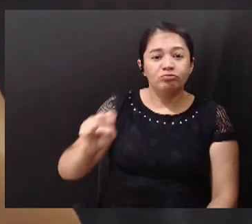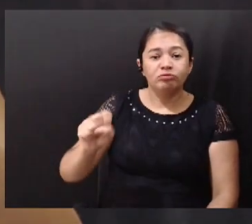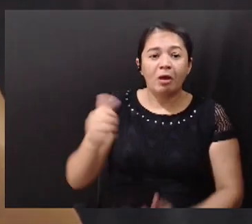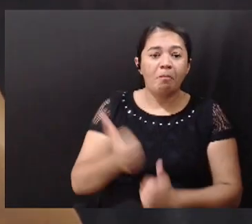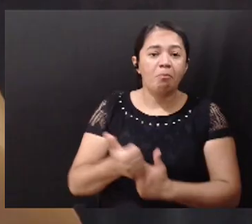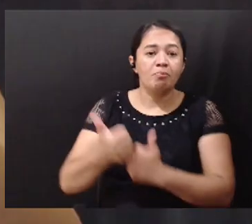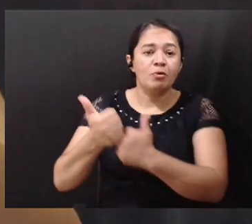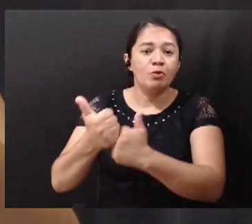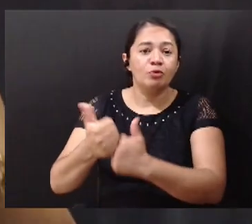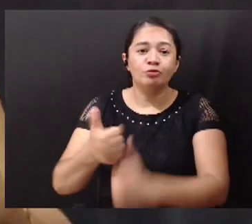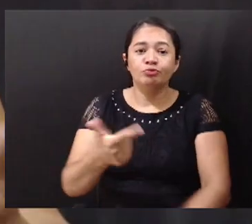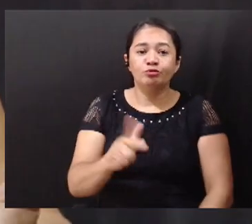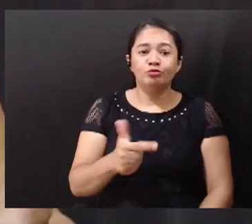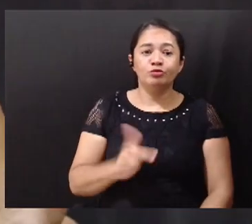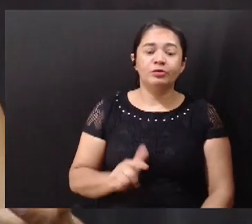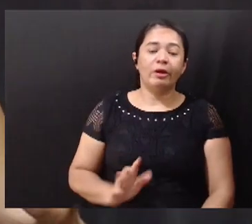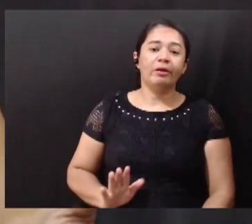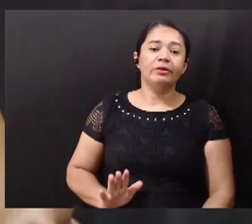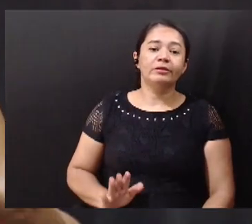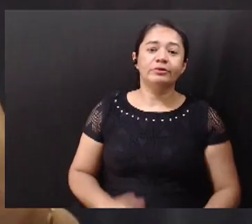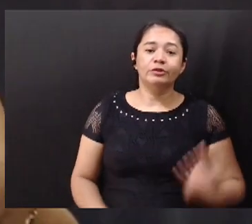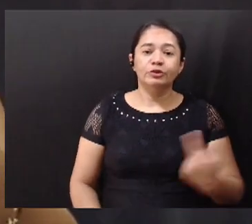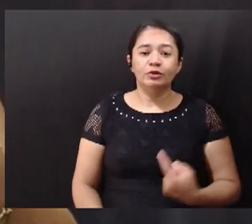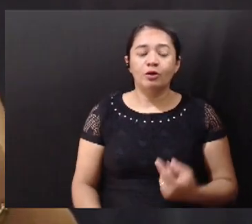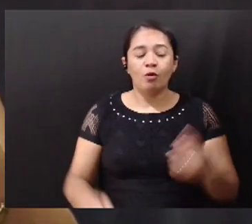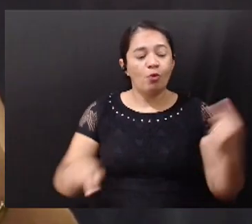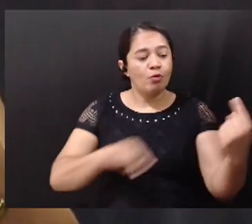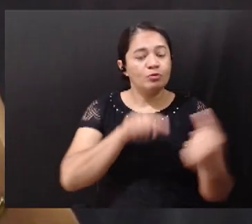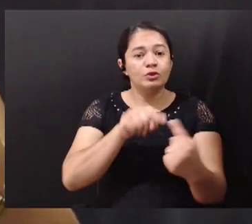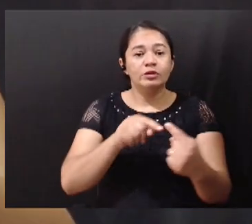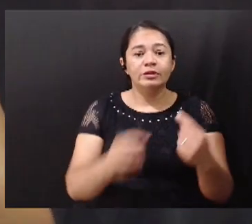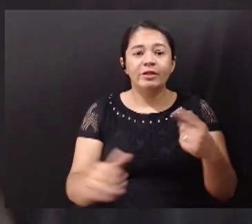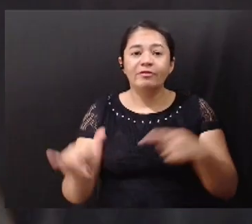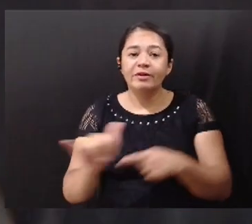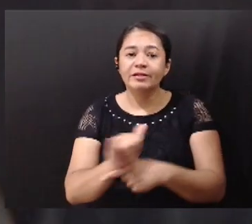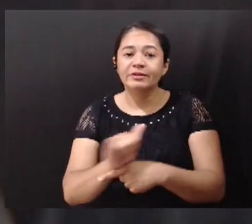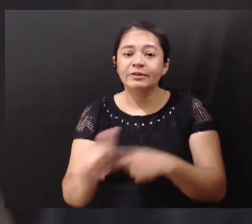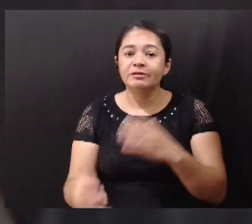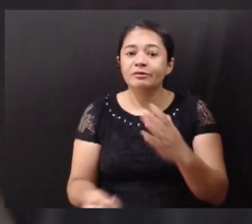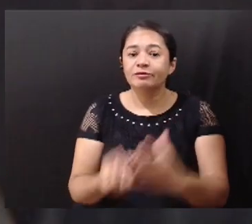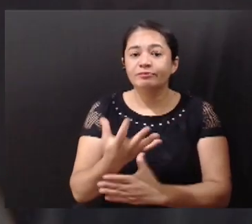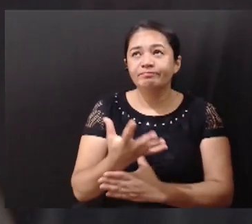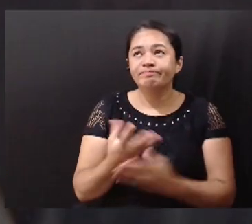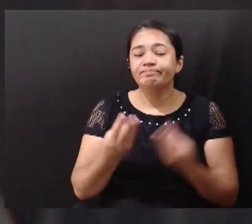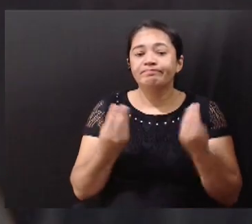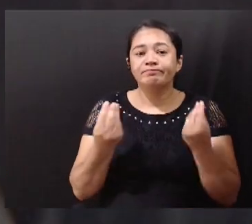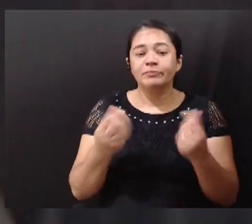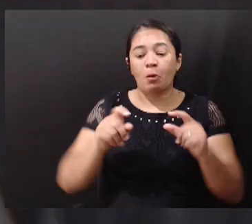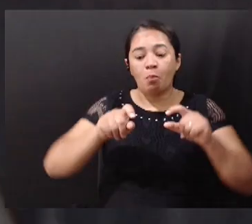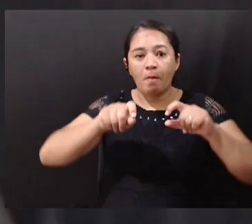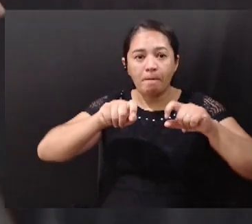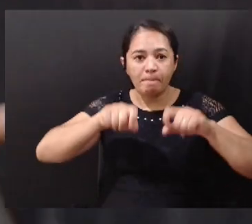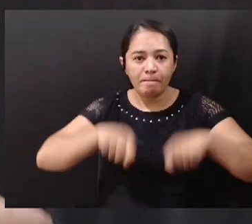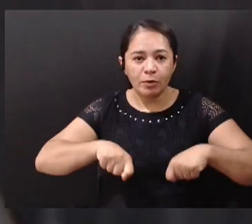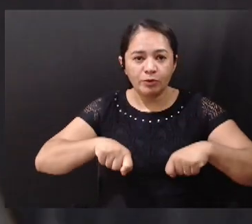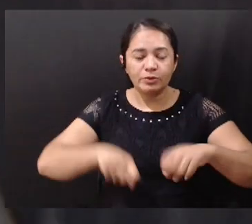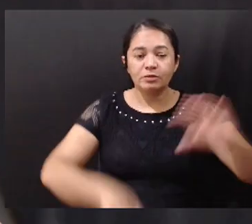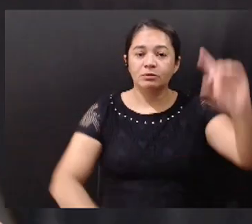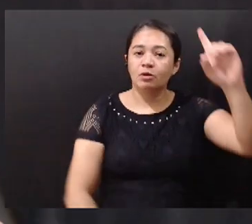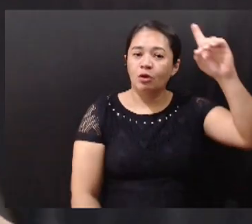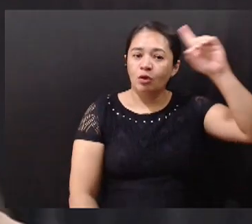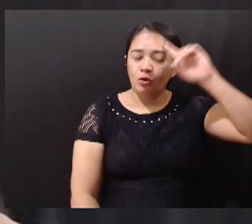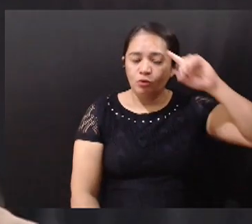Então, a ideia é a gente construir aqui uma possibilidade de rotina que atende tanto